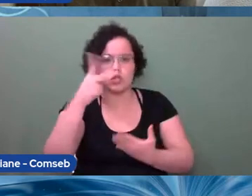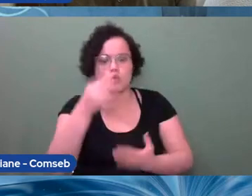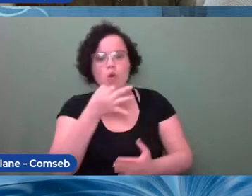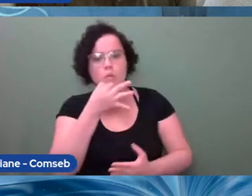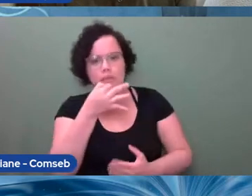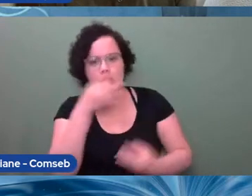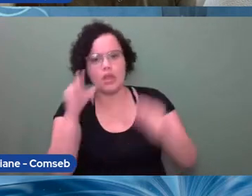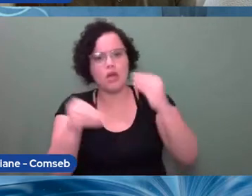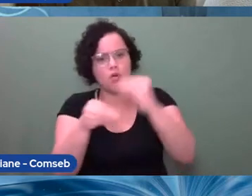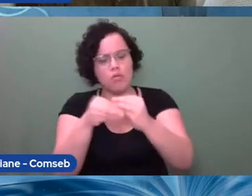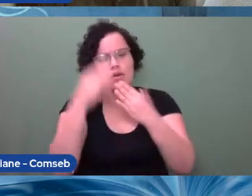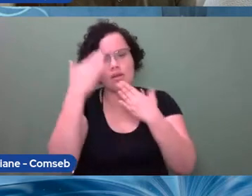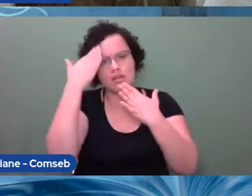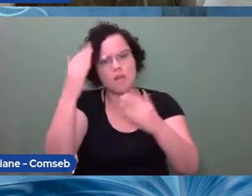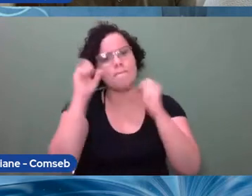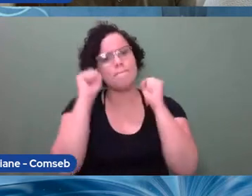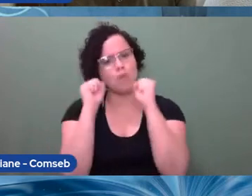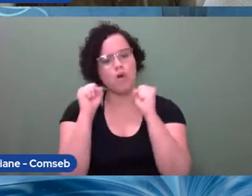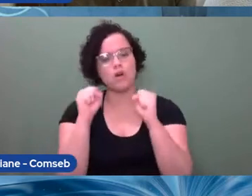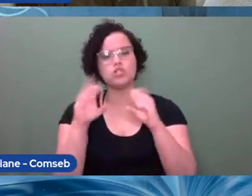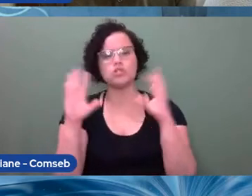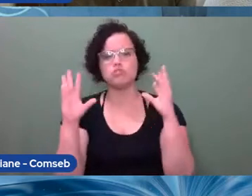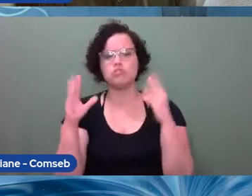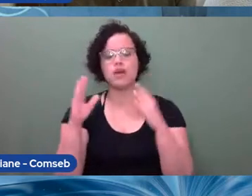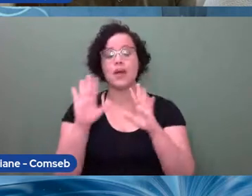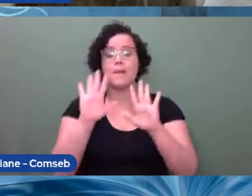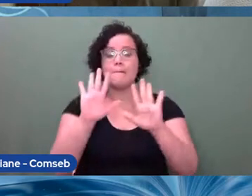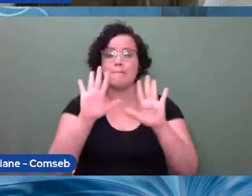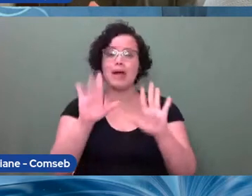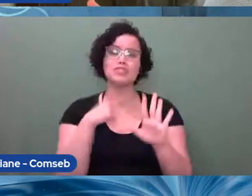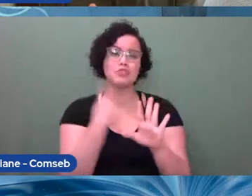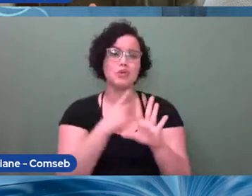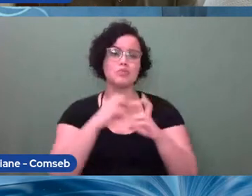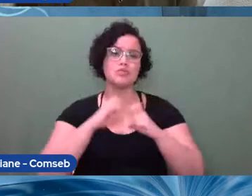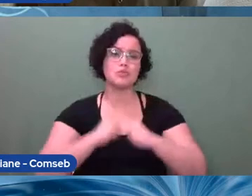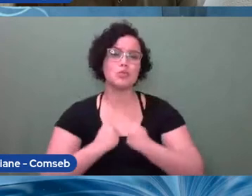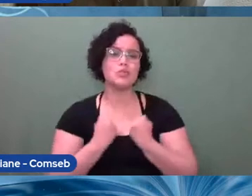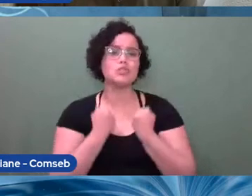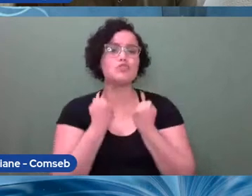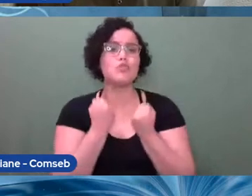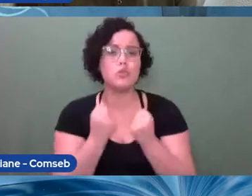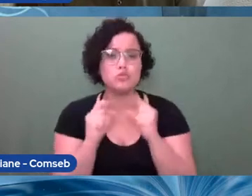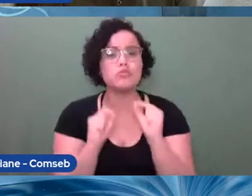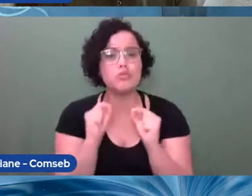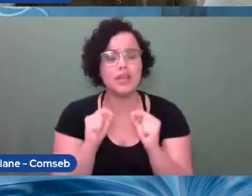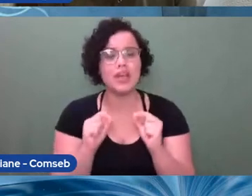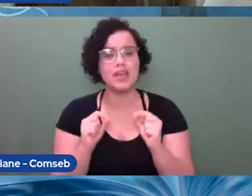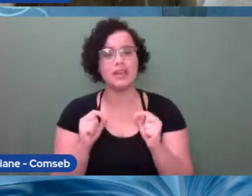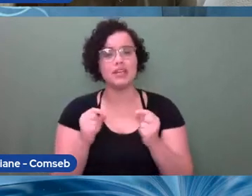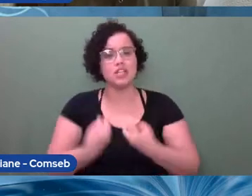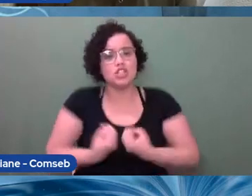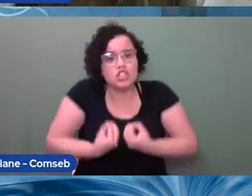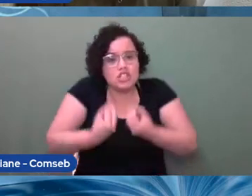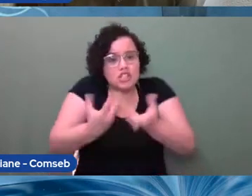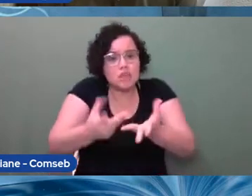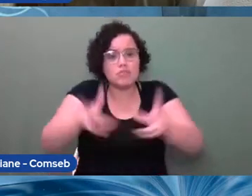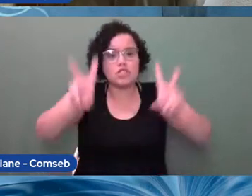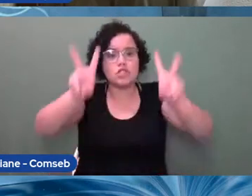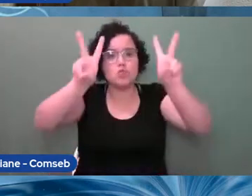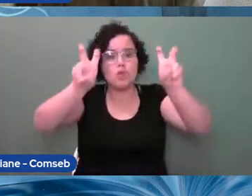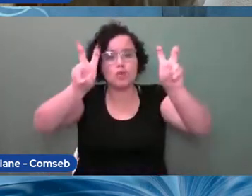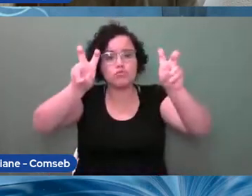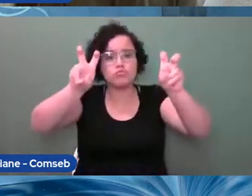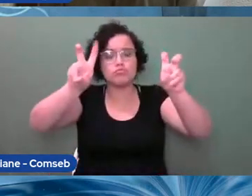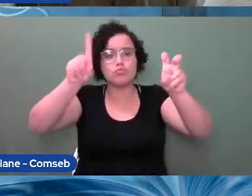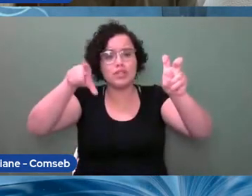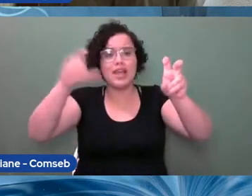façam os comentários mesmo. Mas nós estamos fazendo um esforço tremendo de trazer um assunto que é profundamente científico